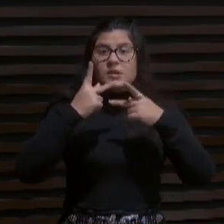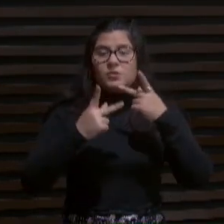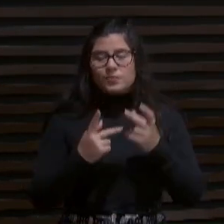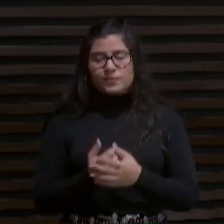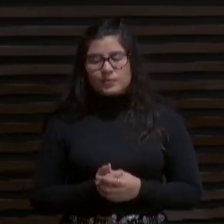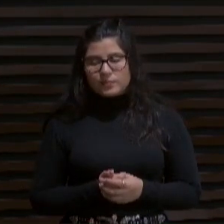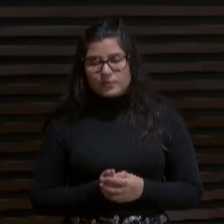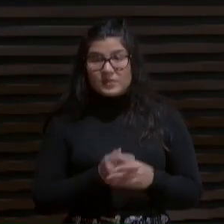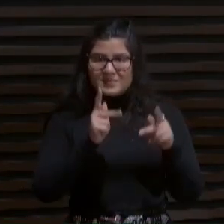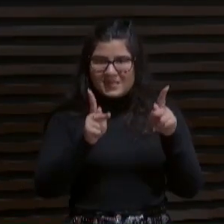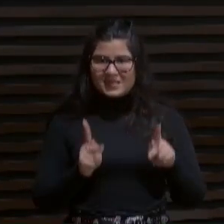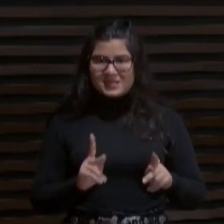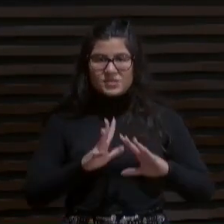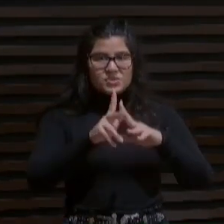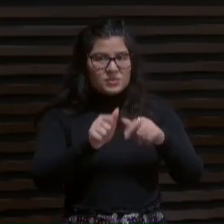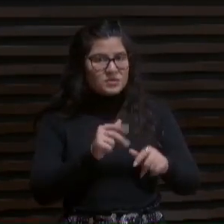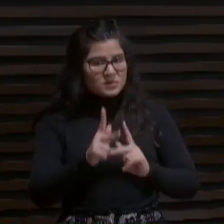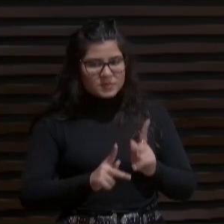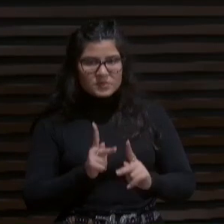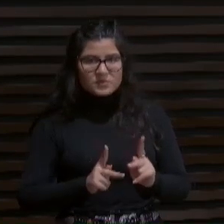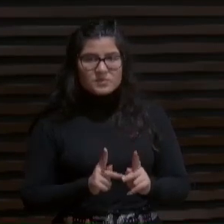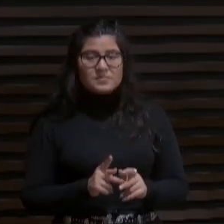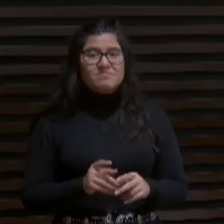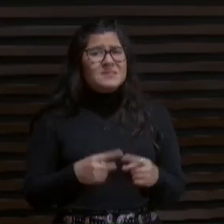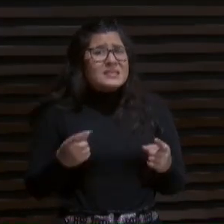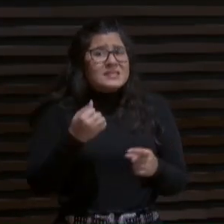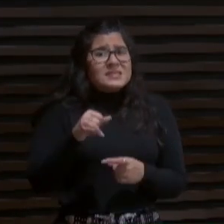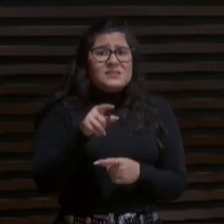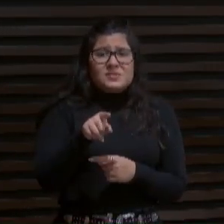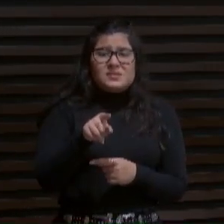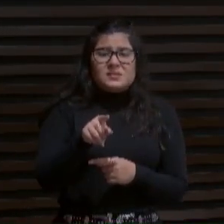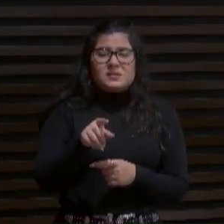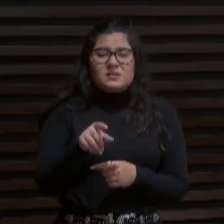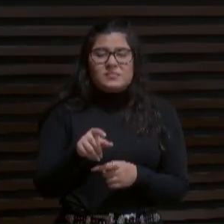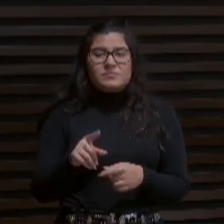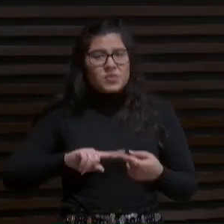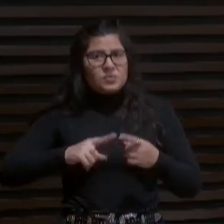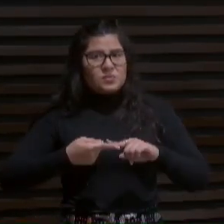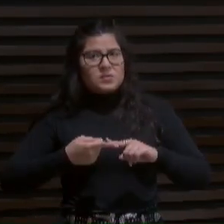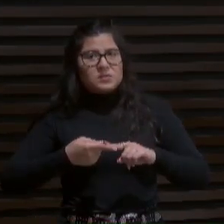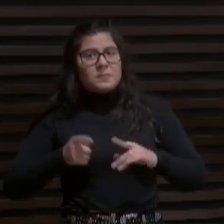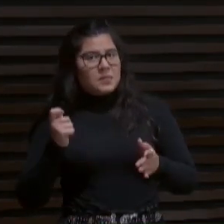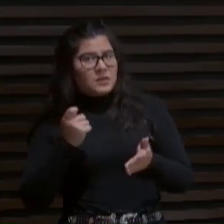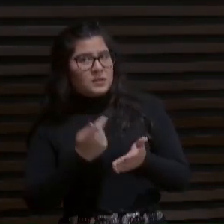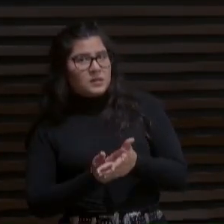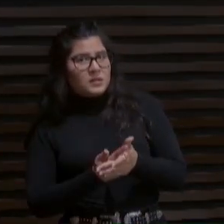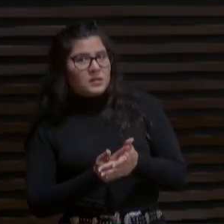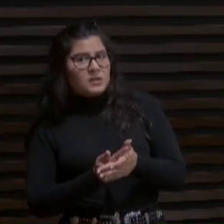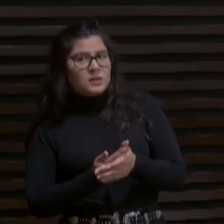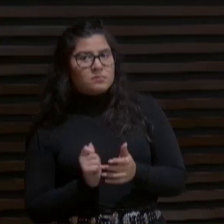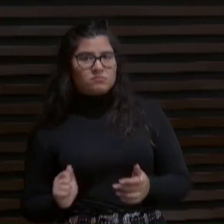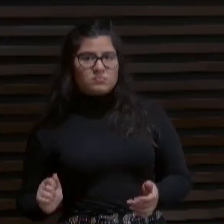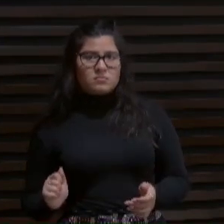Efron na presença do povo da terra, dizendo: mas se você concorda, escute, pagarei o preço do